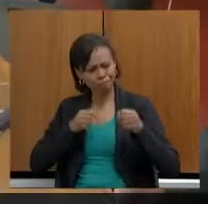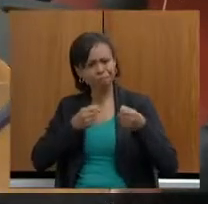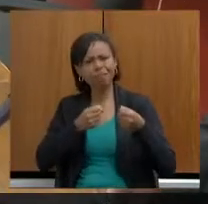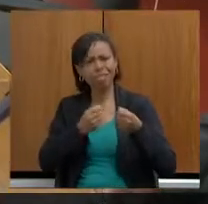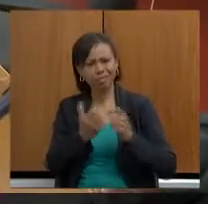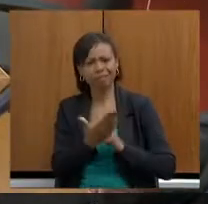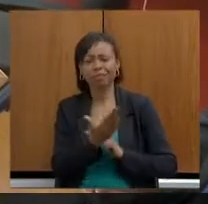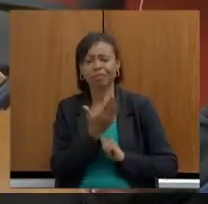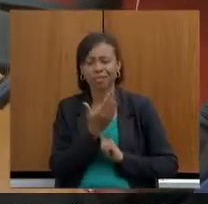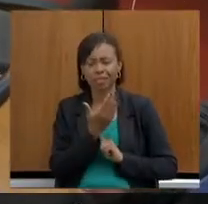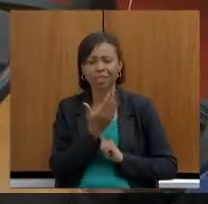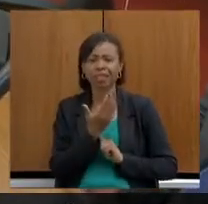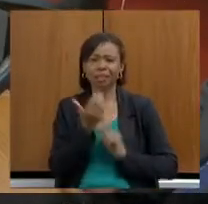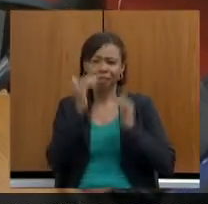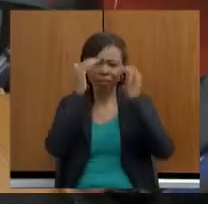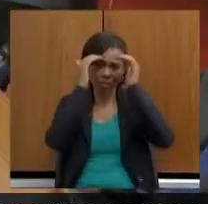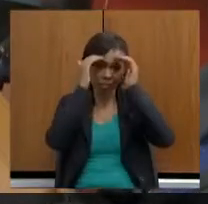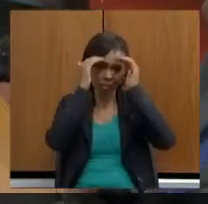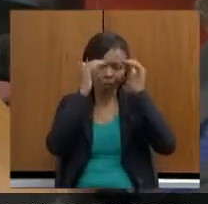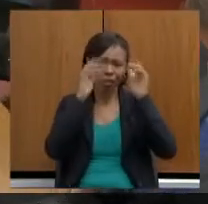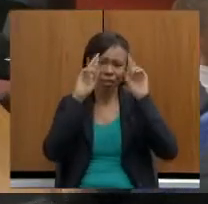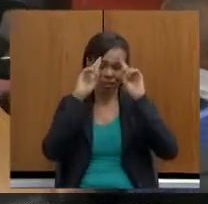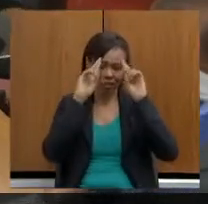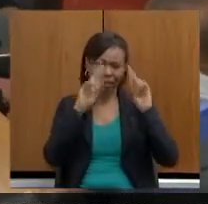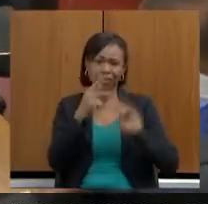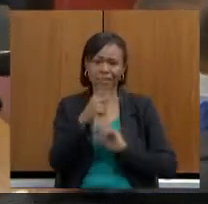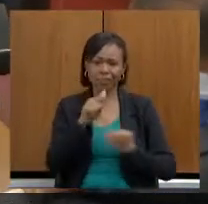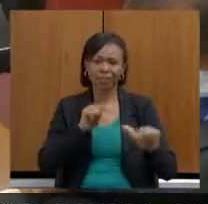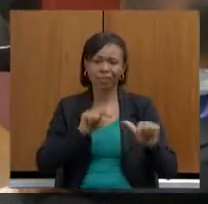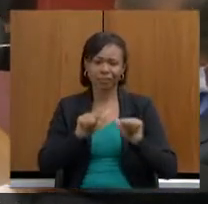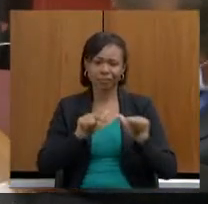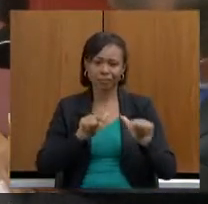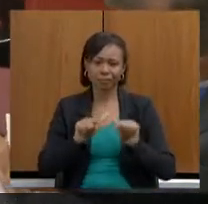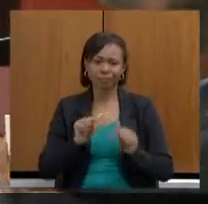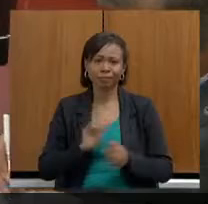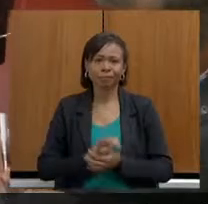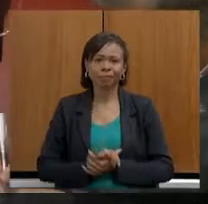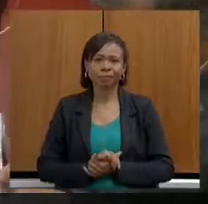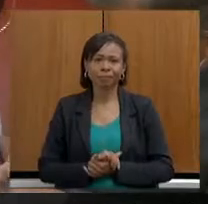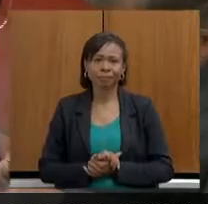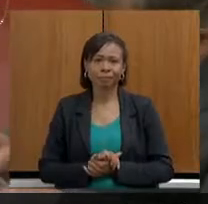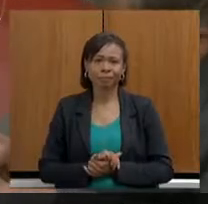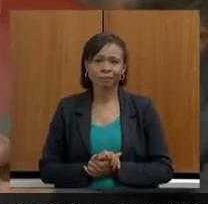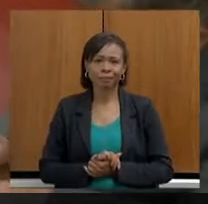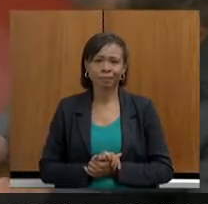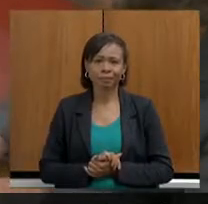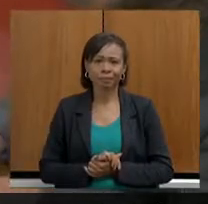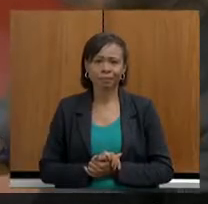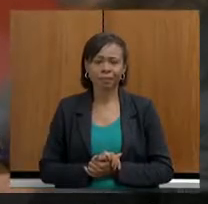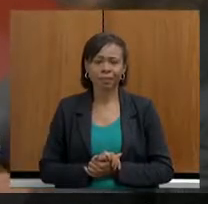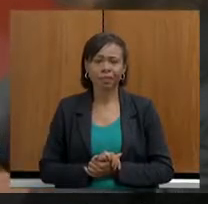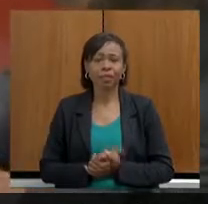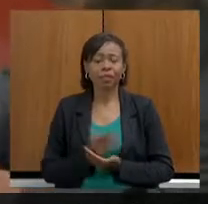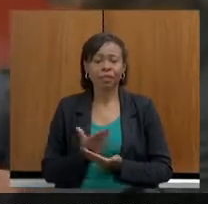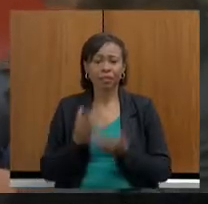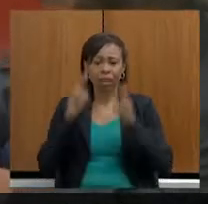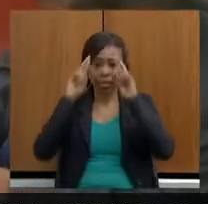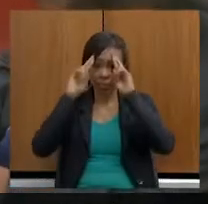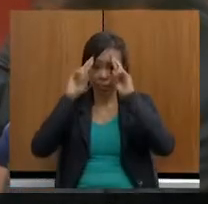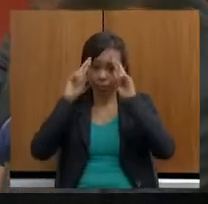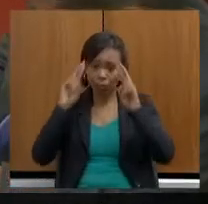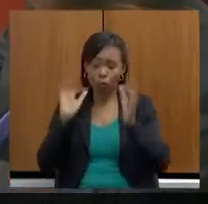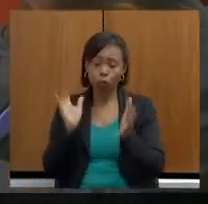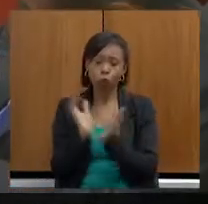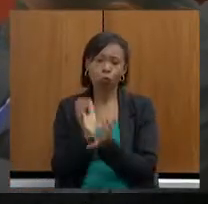você sabe o tanto que eu respeito e Admiro seu trabalho então assim A esse respeito as mulheres a